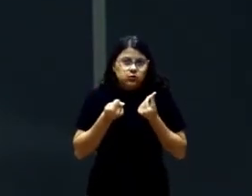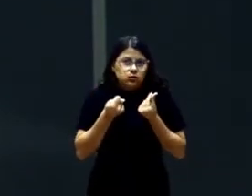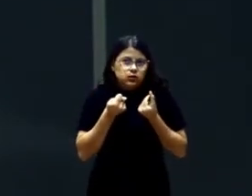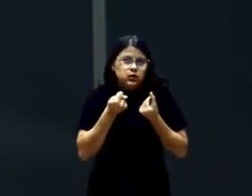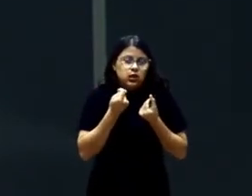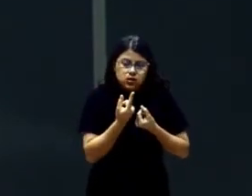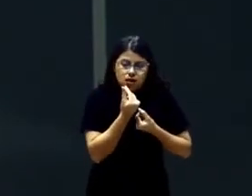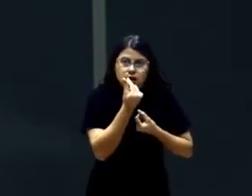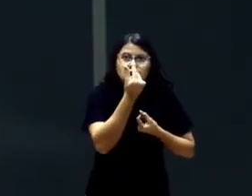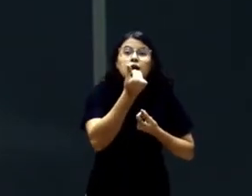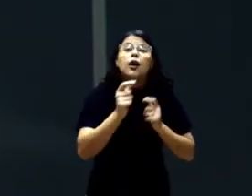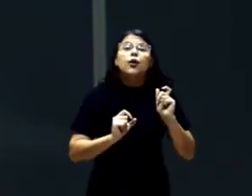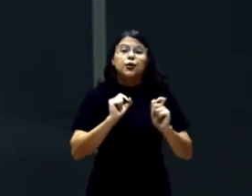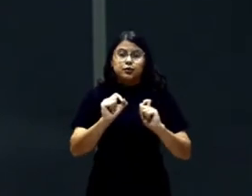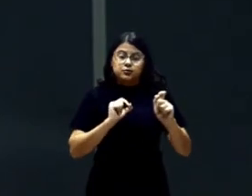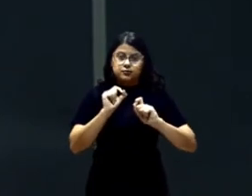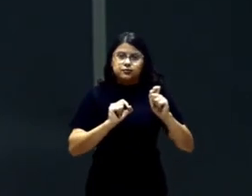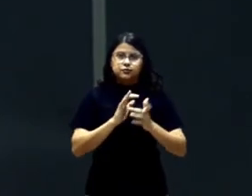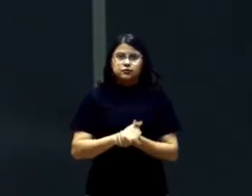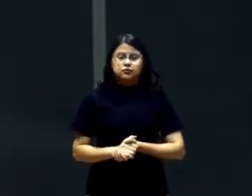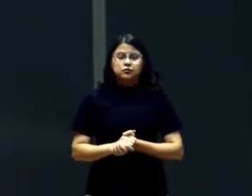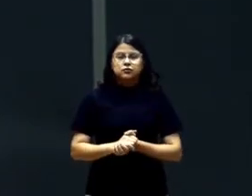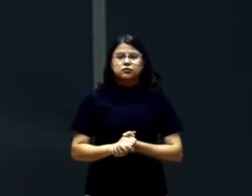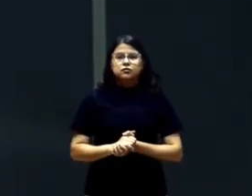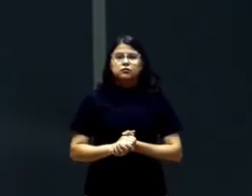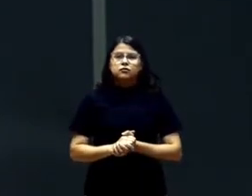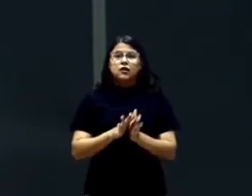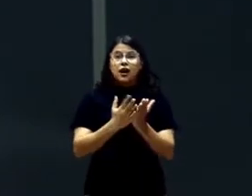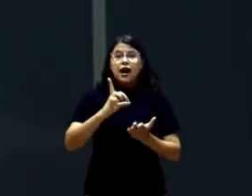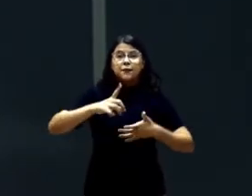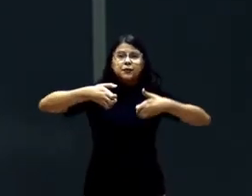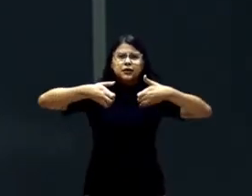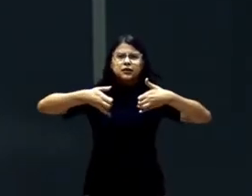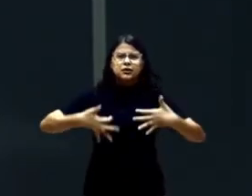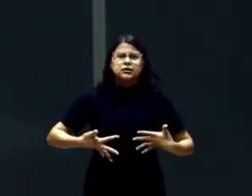Primeira coisa, o texto vai dizer por 5 vezes,